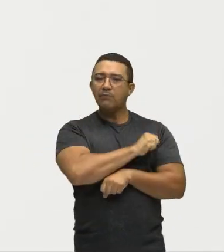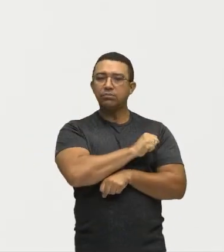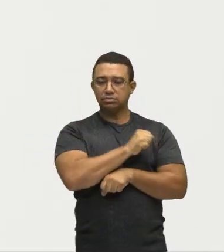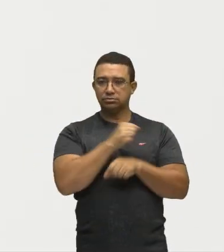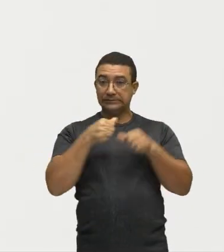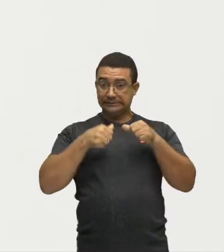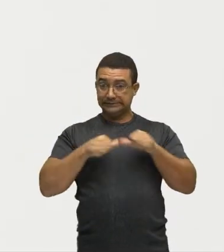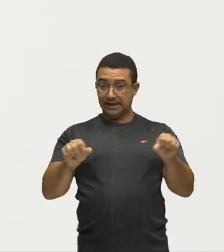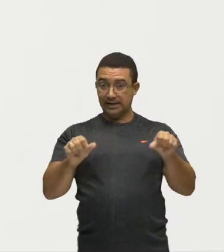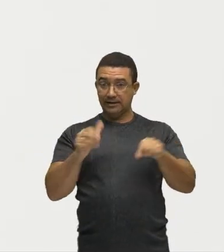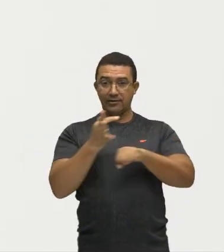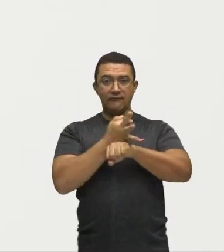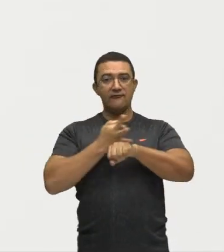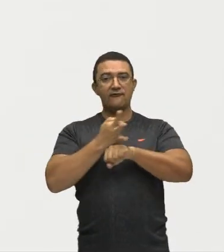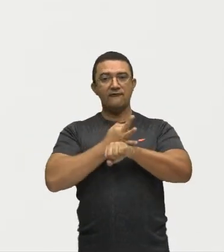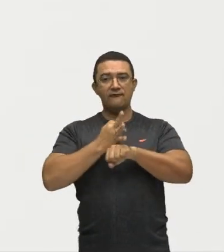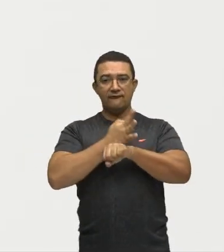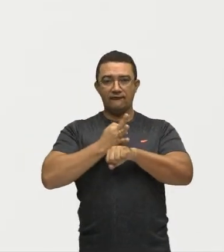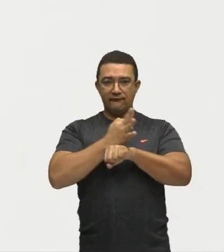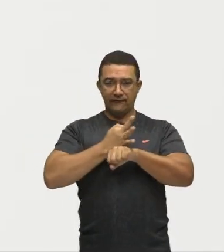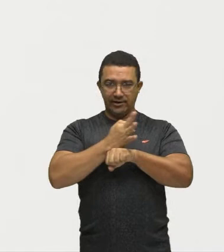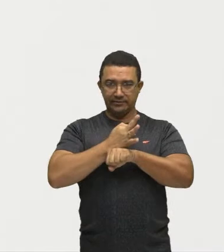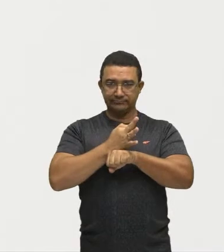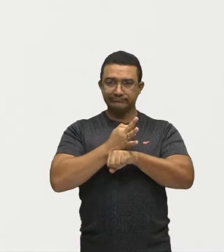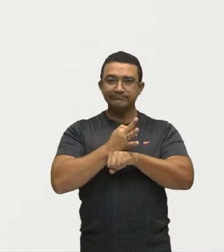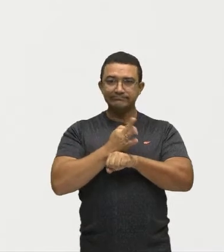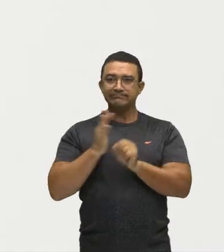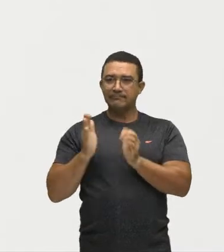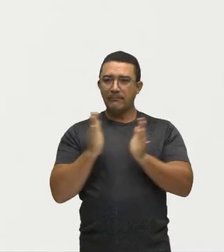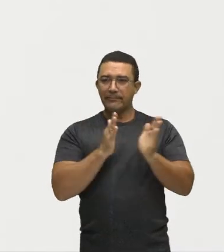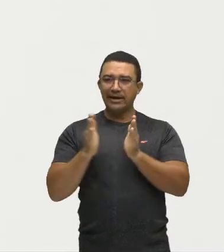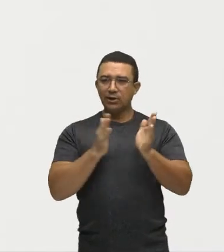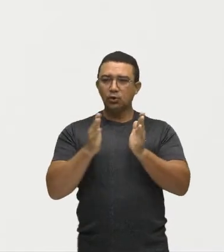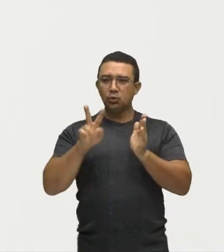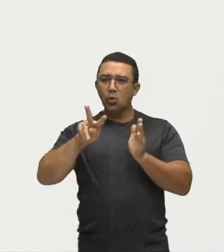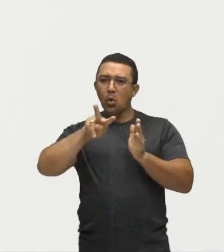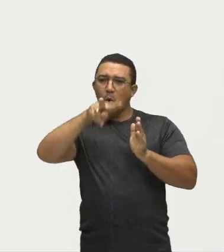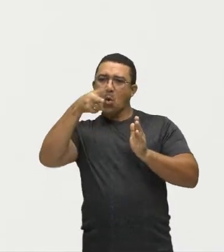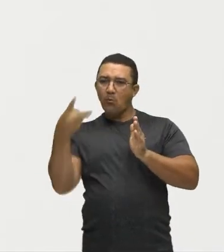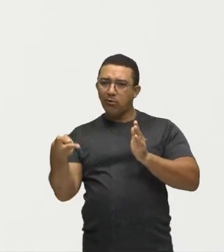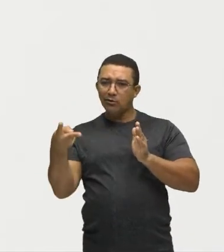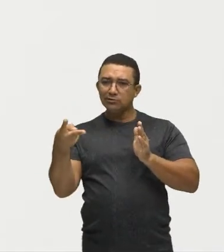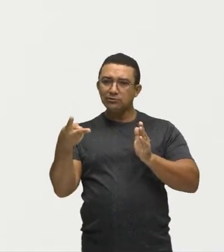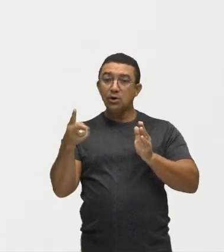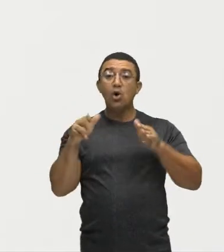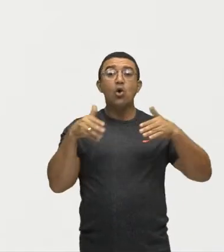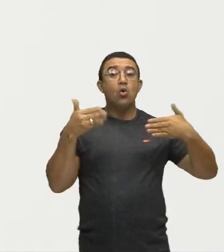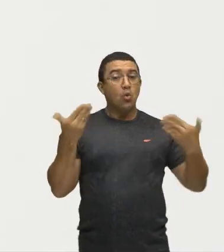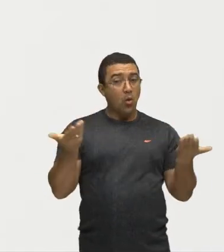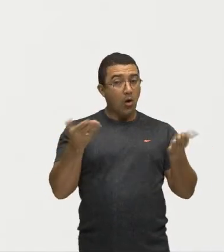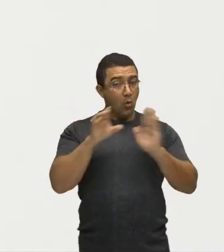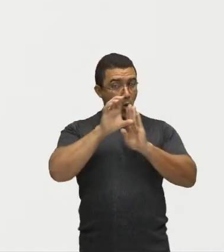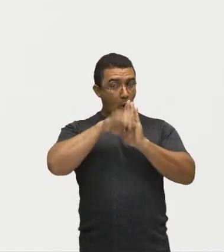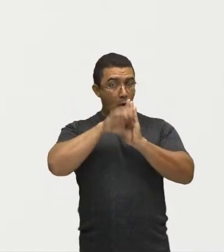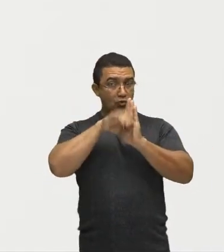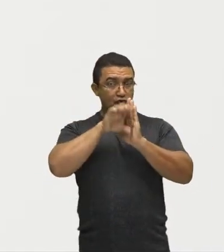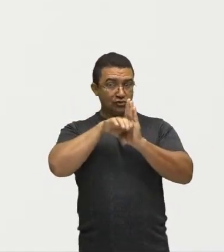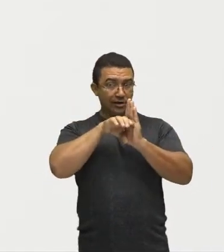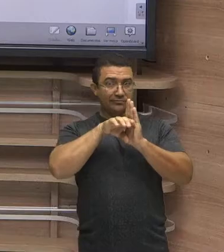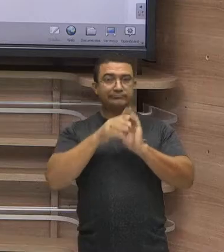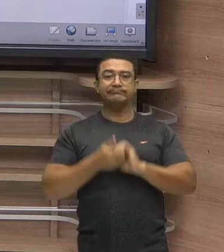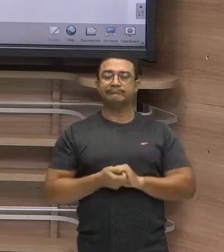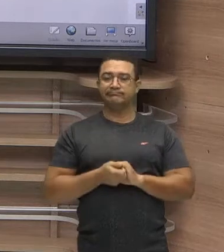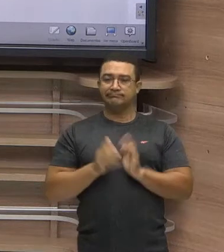de férias. Então temos aqui um período composto. Qual é o conceito de período composto?